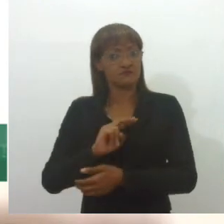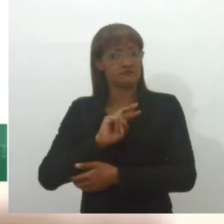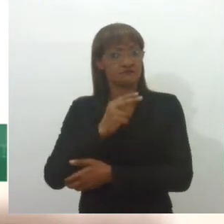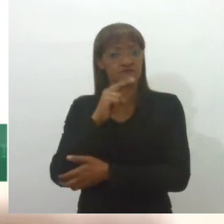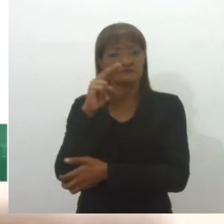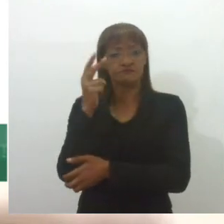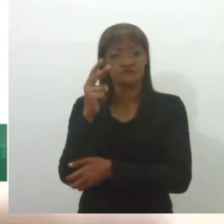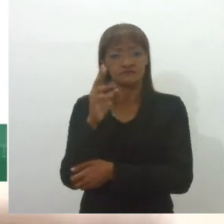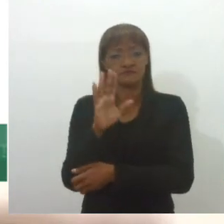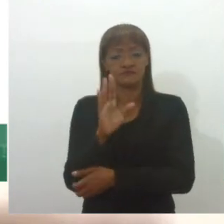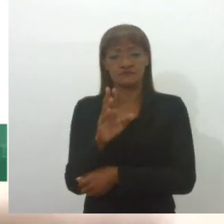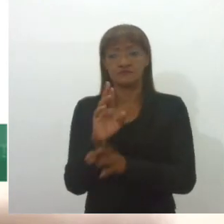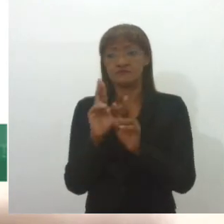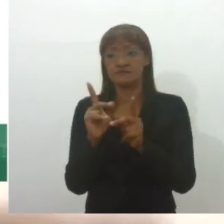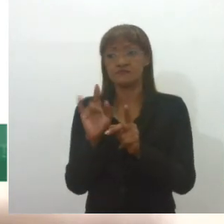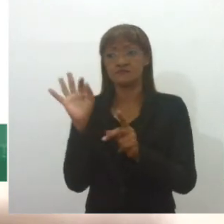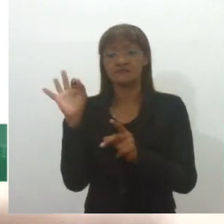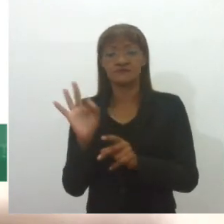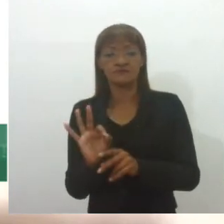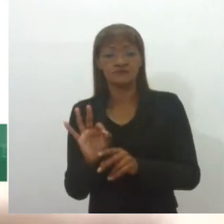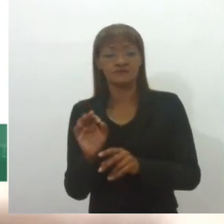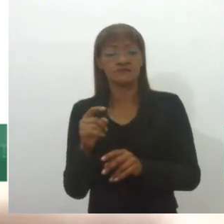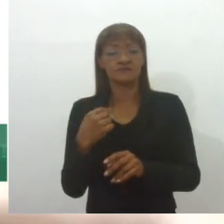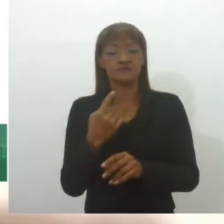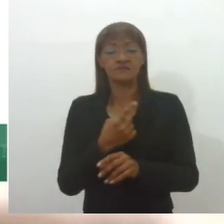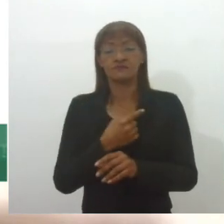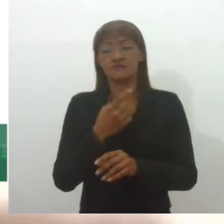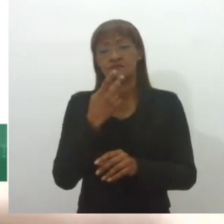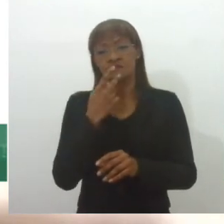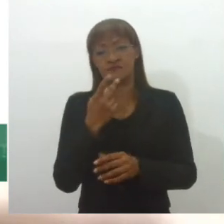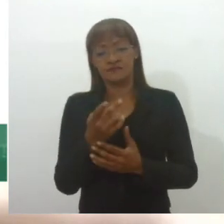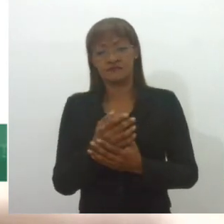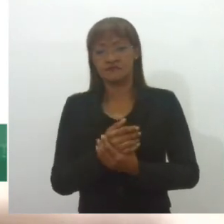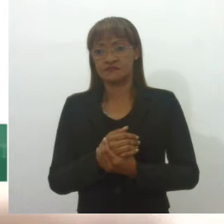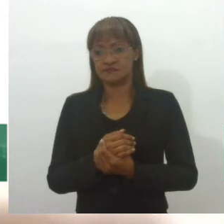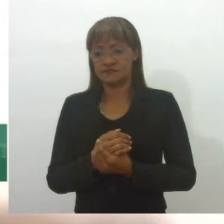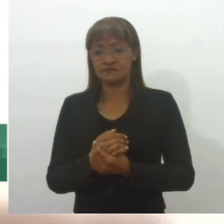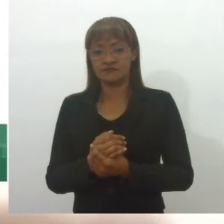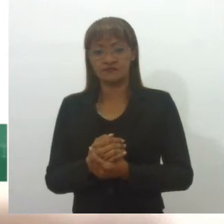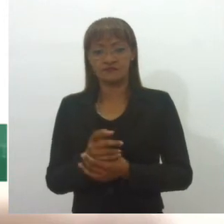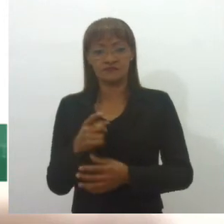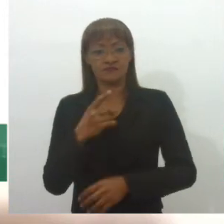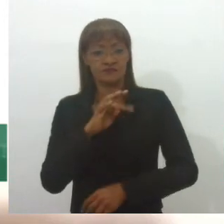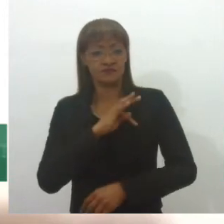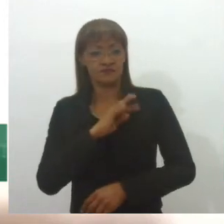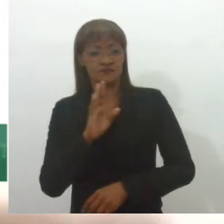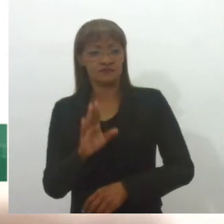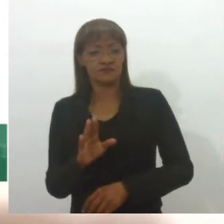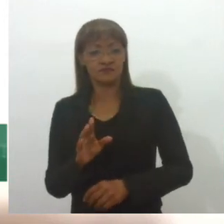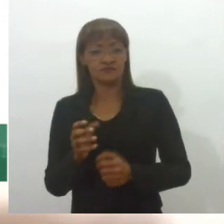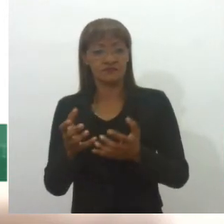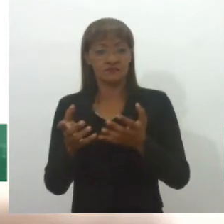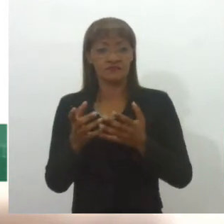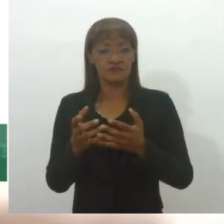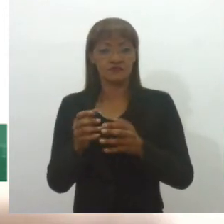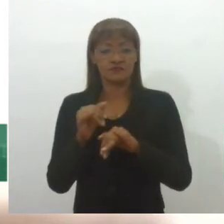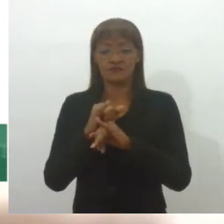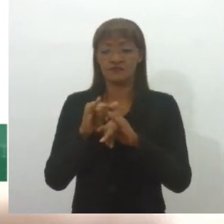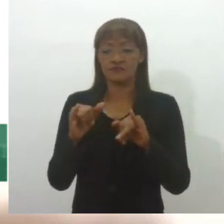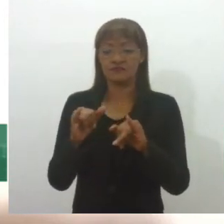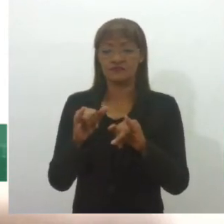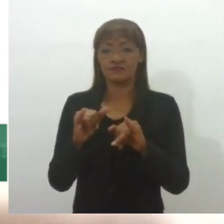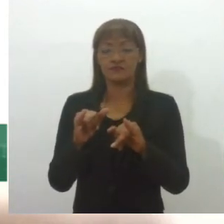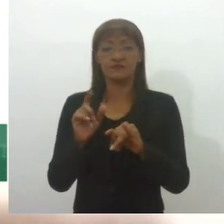inflação. E quando a gente fala isso, do ponto de vista até econômico, a gente está querendo dizer o seguinte, que o que a pessoa